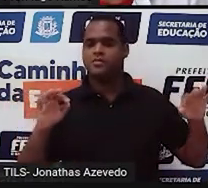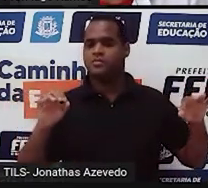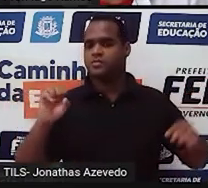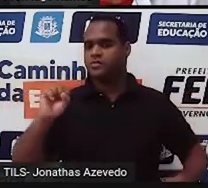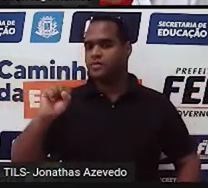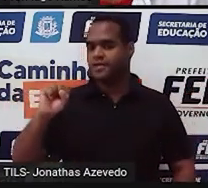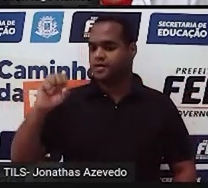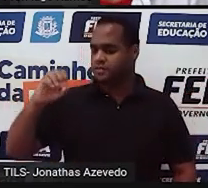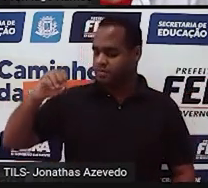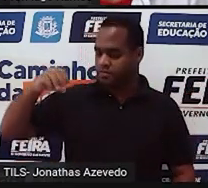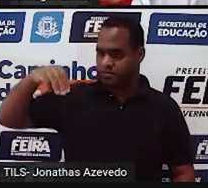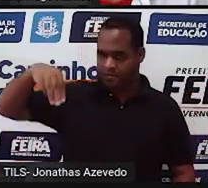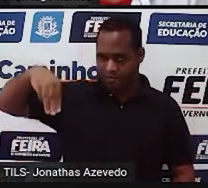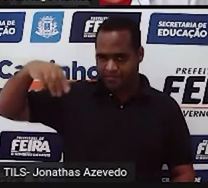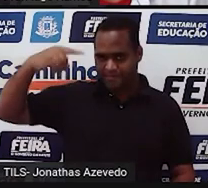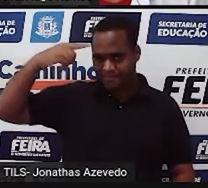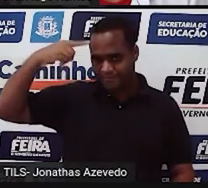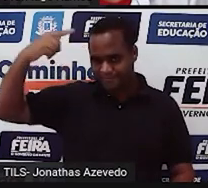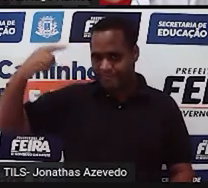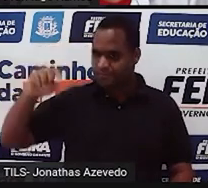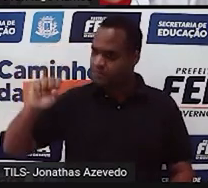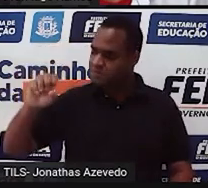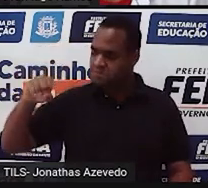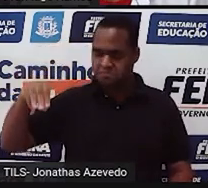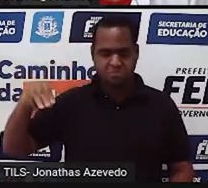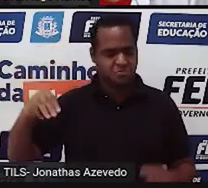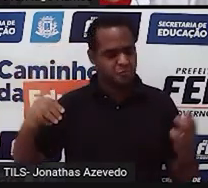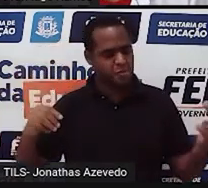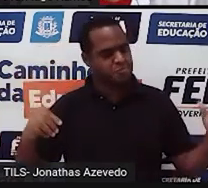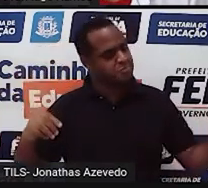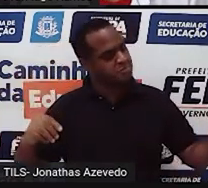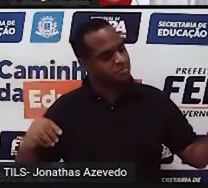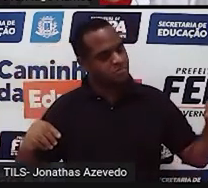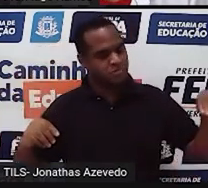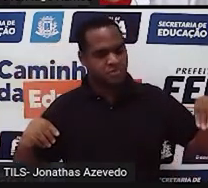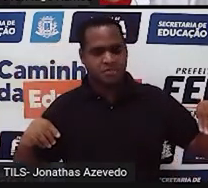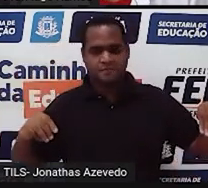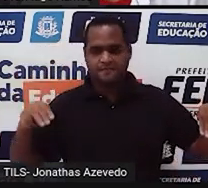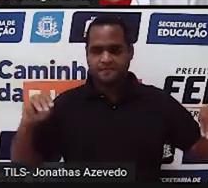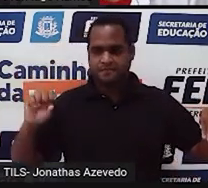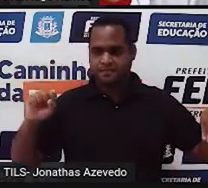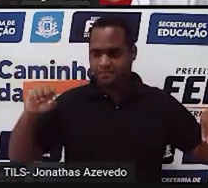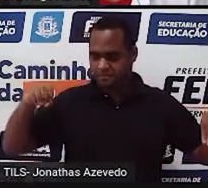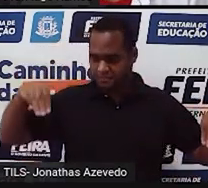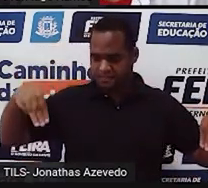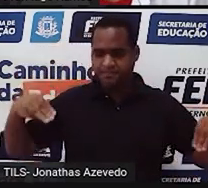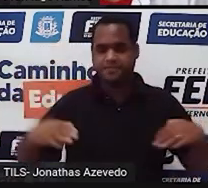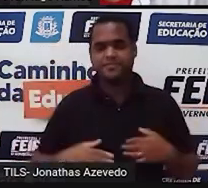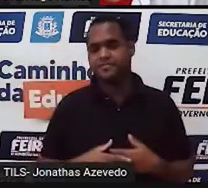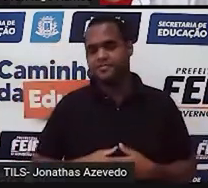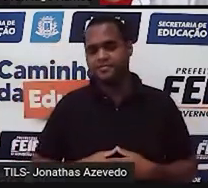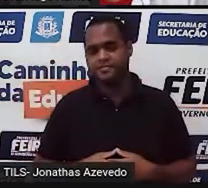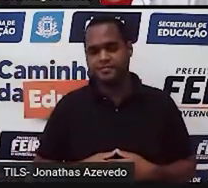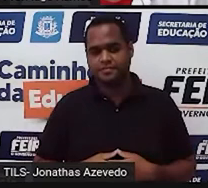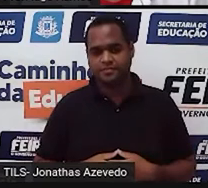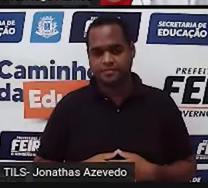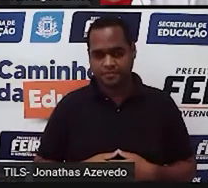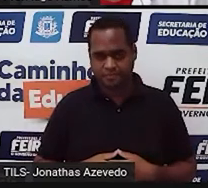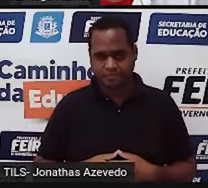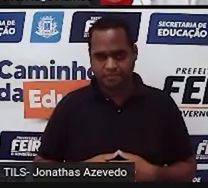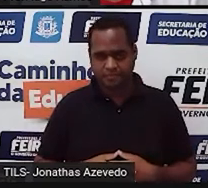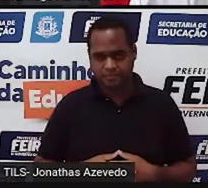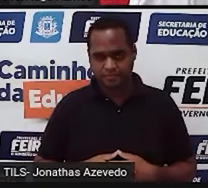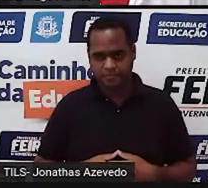casa para essa ou dessa para essa né tanto faz essa distância aqui é de 80 metros e 80